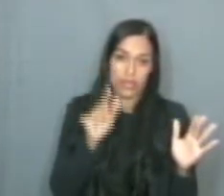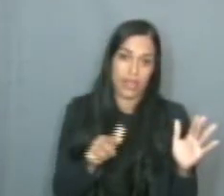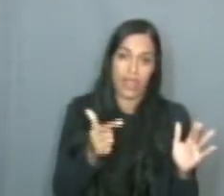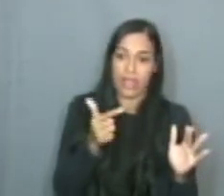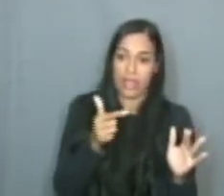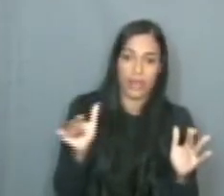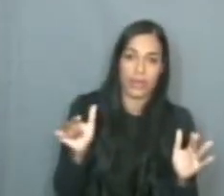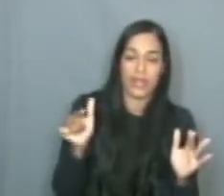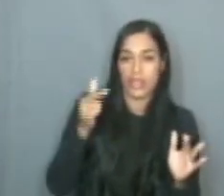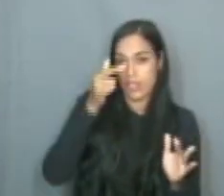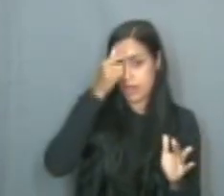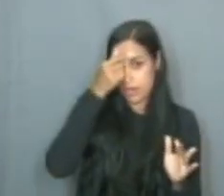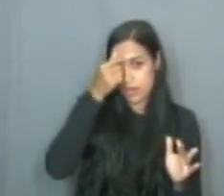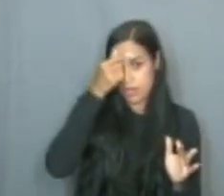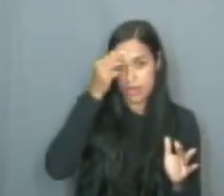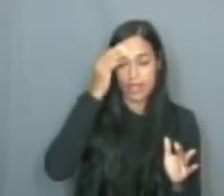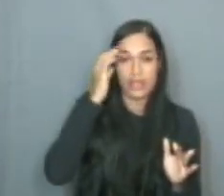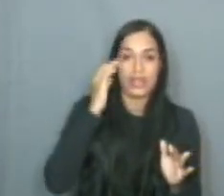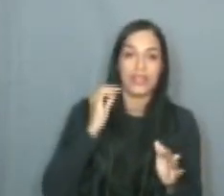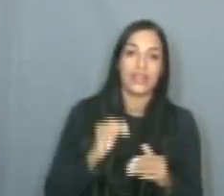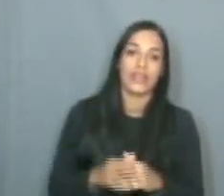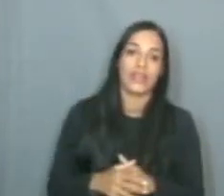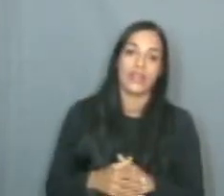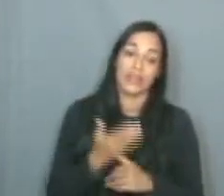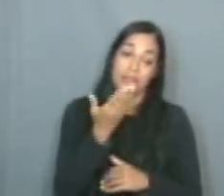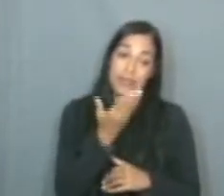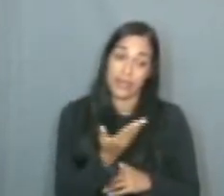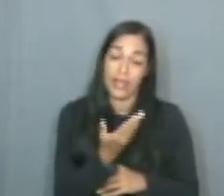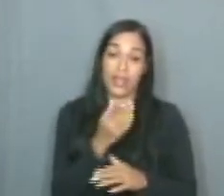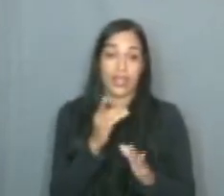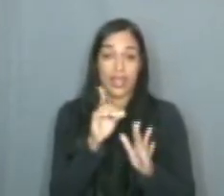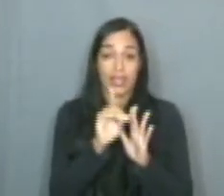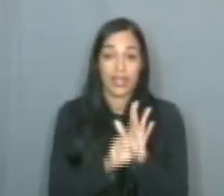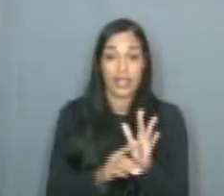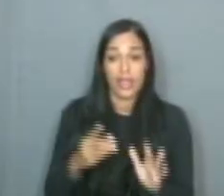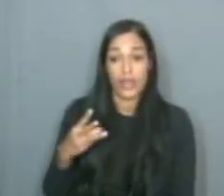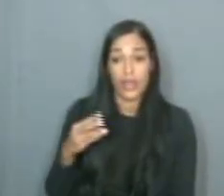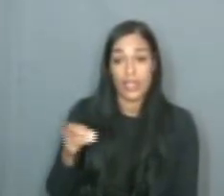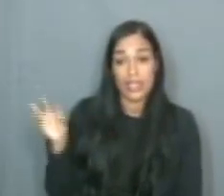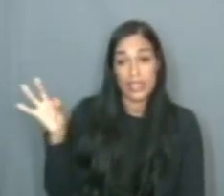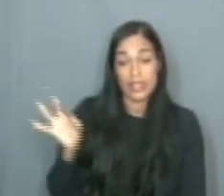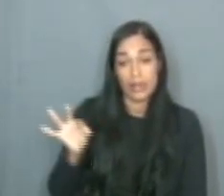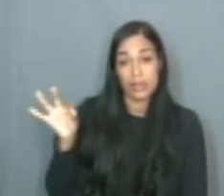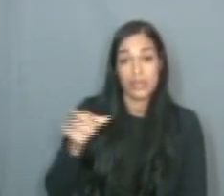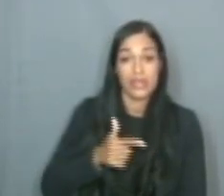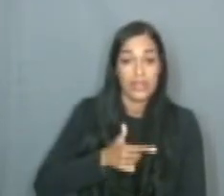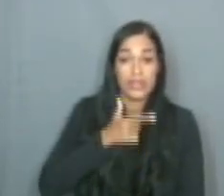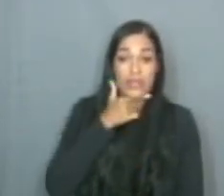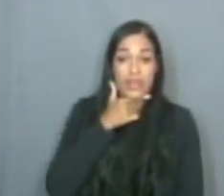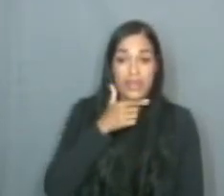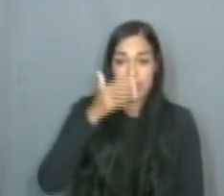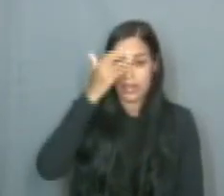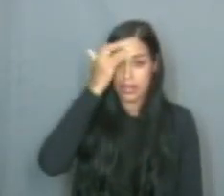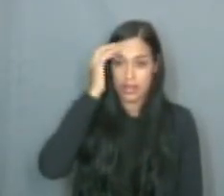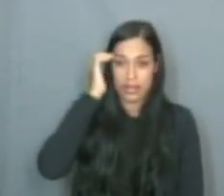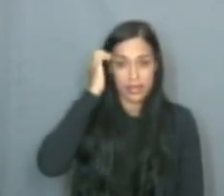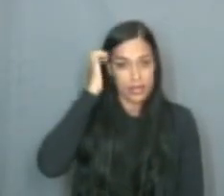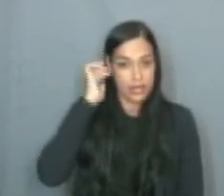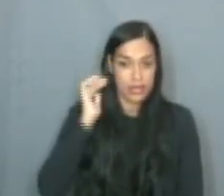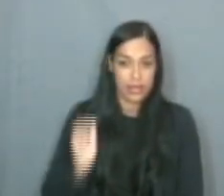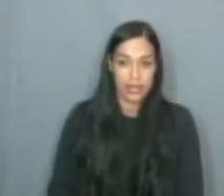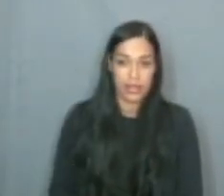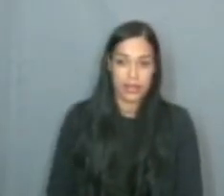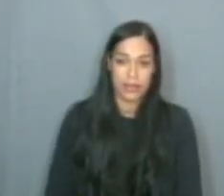teria feito a faculdade. Porque Vossa Excelência teria direito a 30% das vagas apenas. Essa é